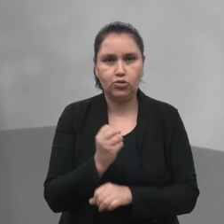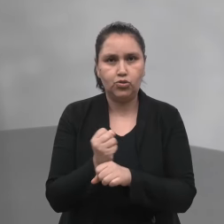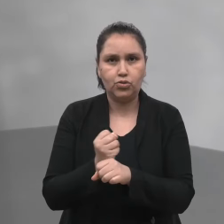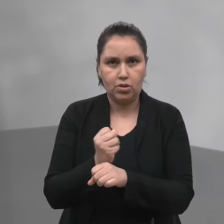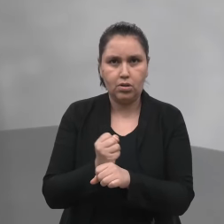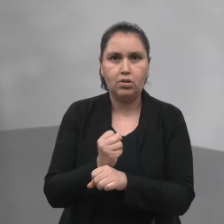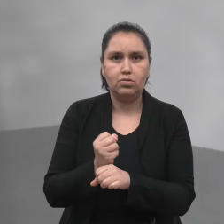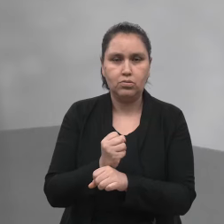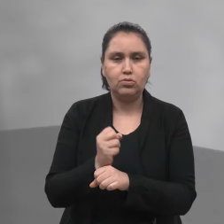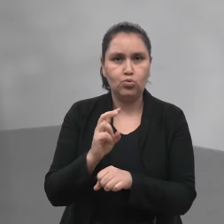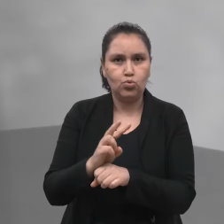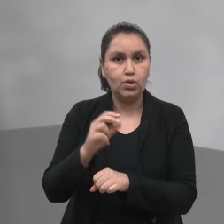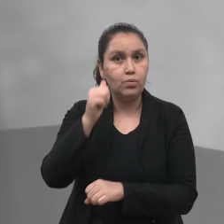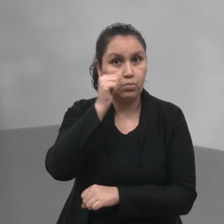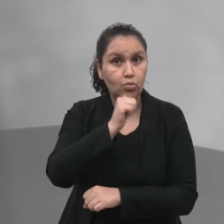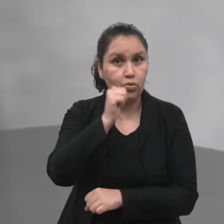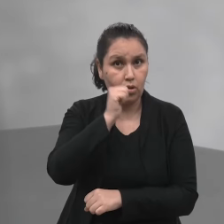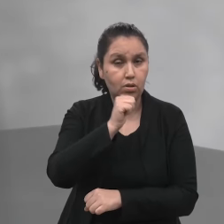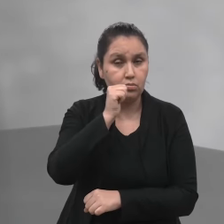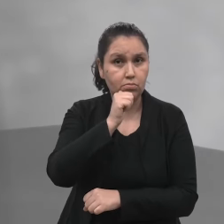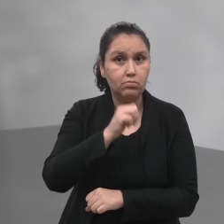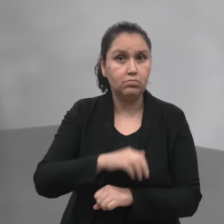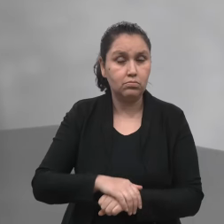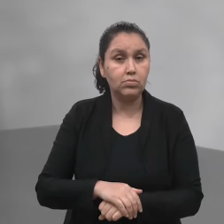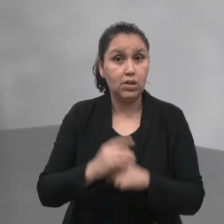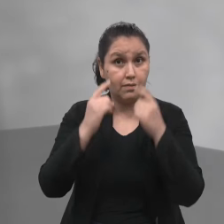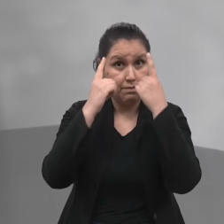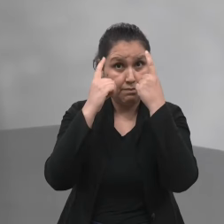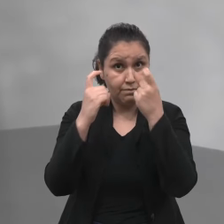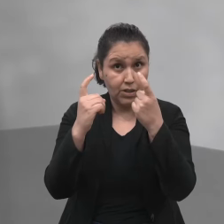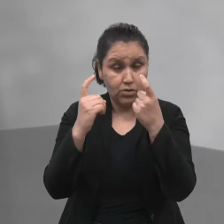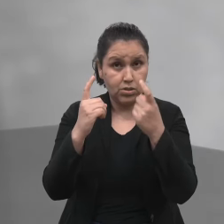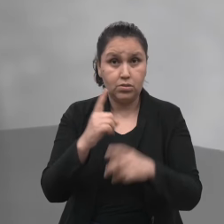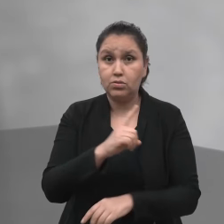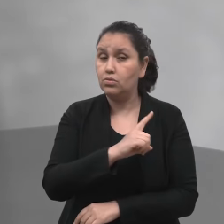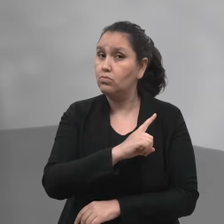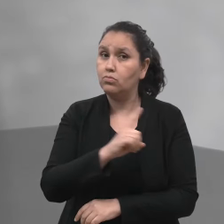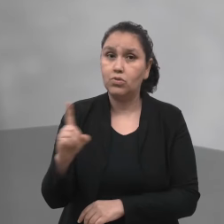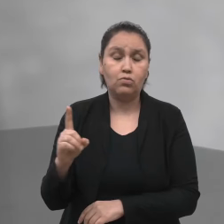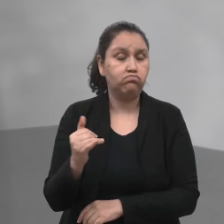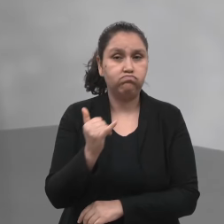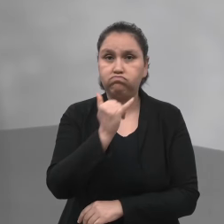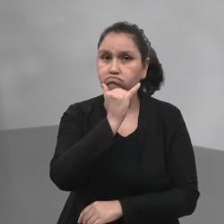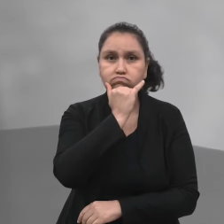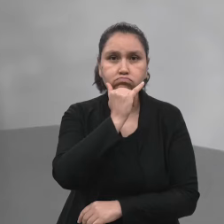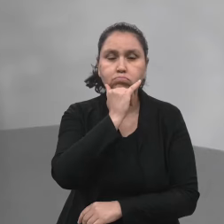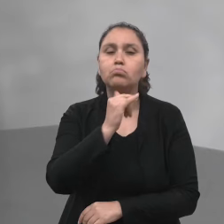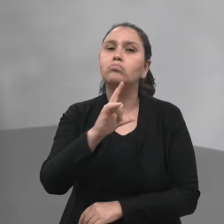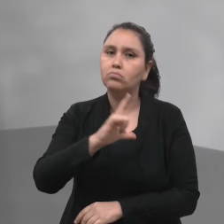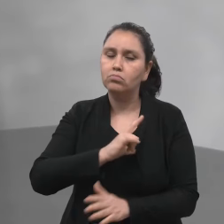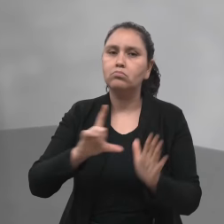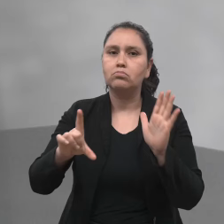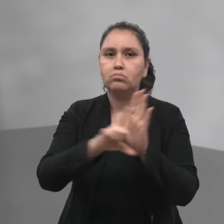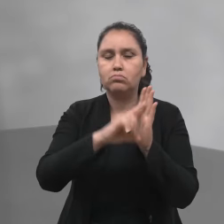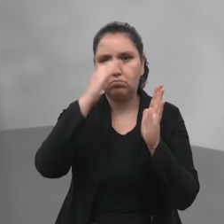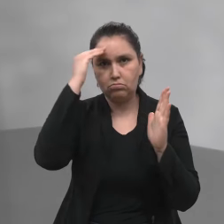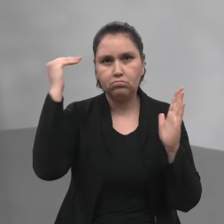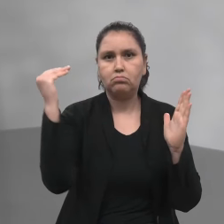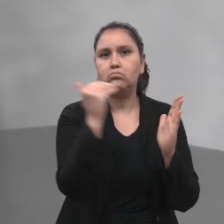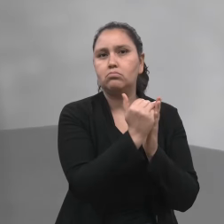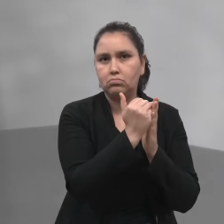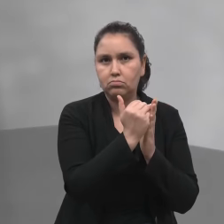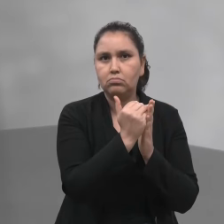completa 20 anos. E a mensagem deste Agosto Lilás é clara: violência não tem